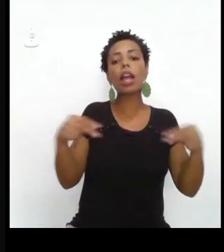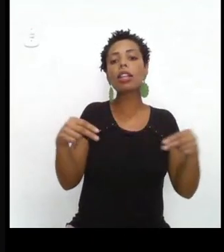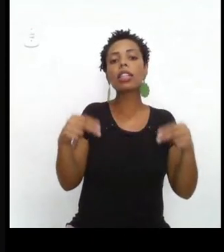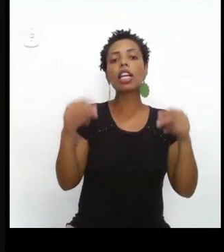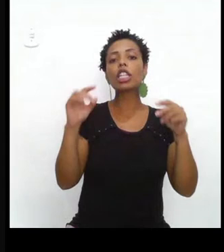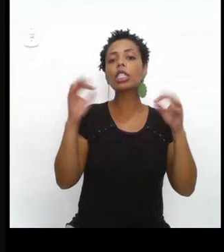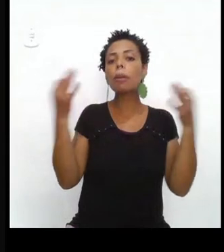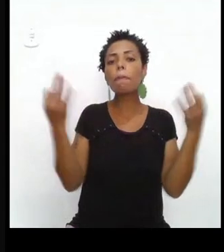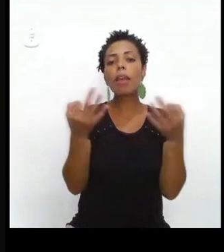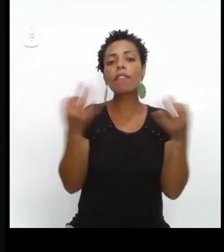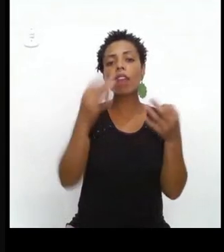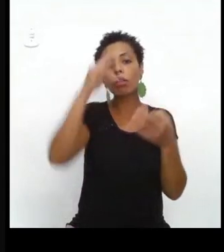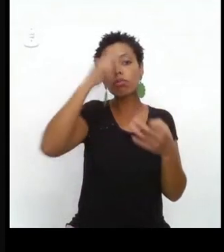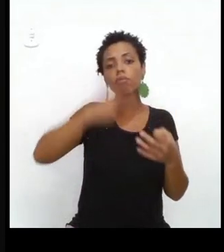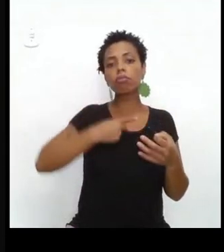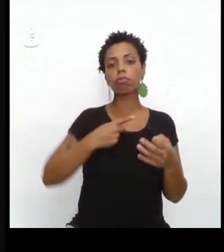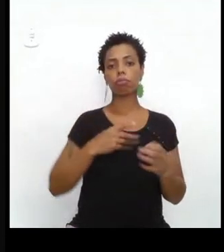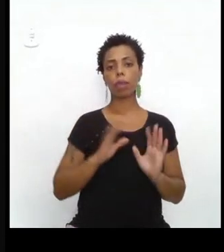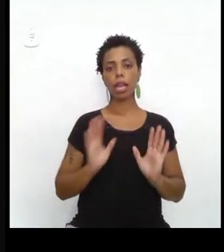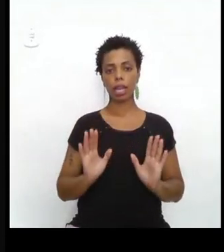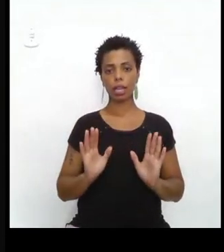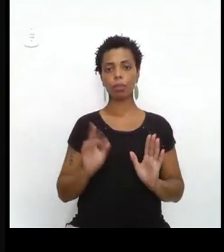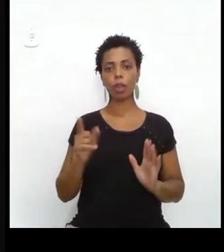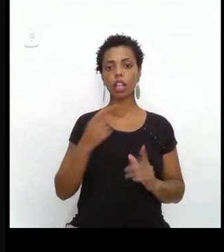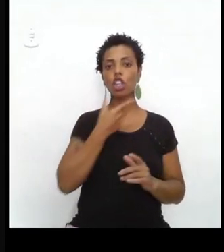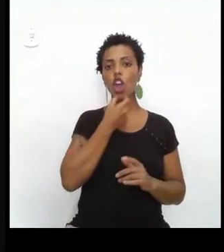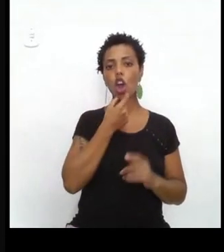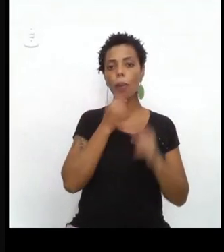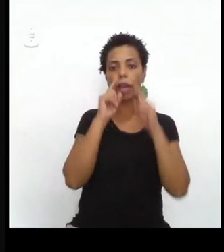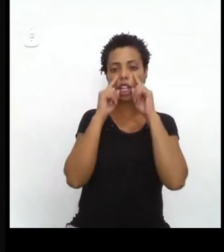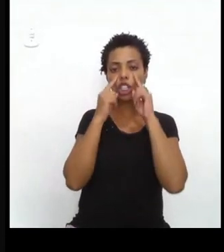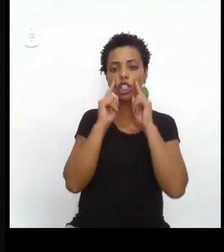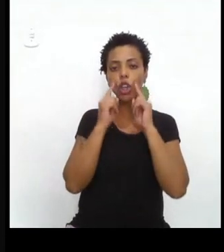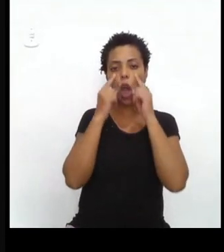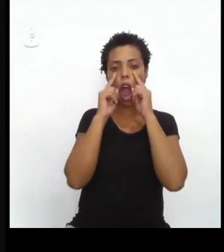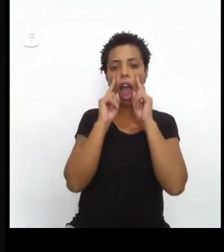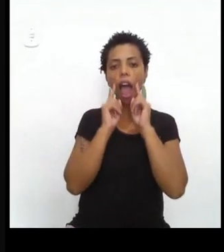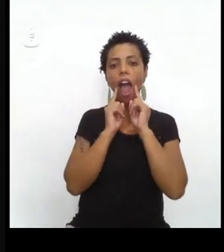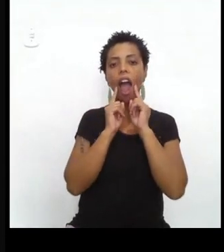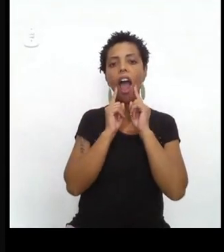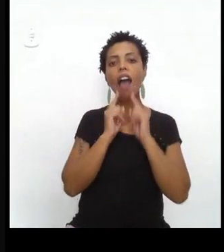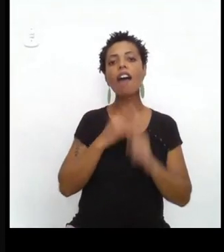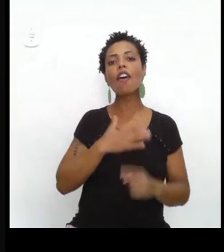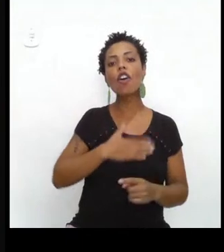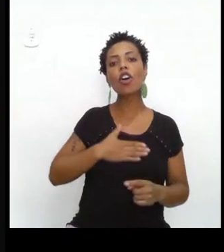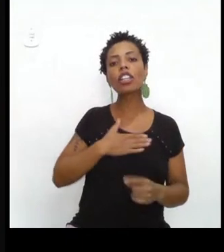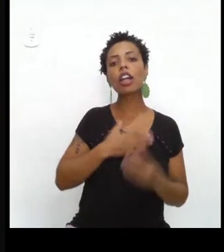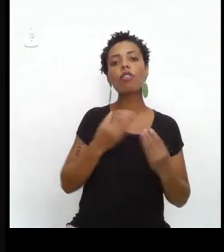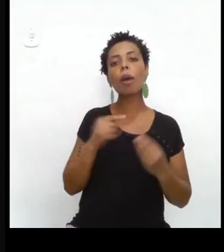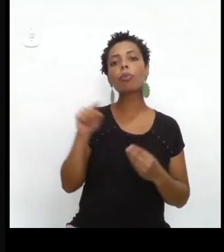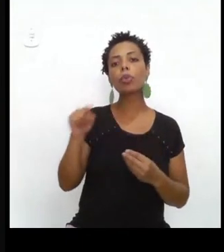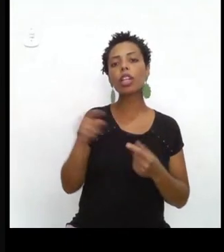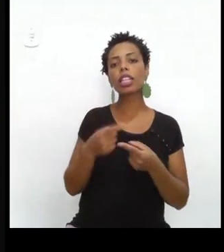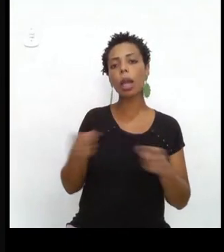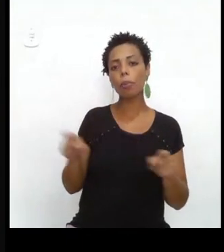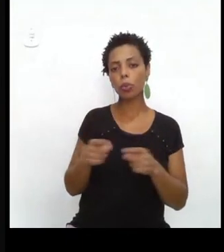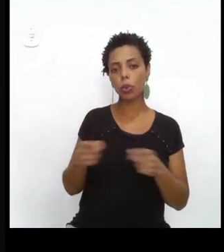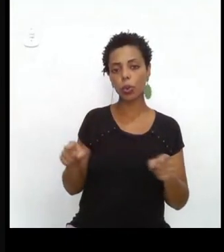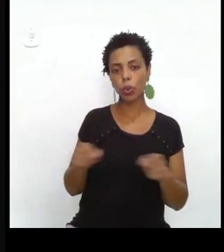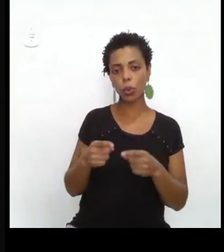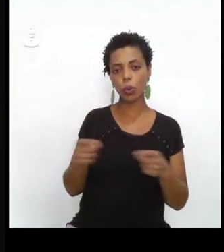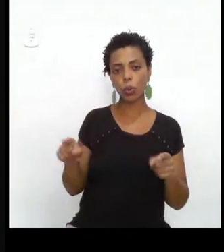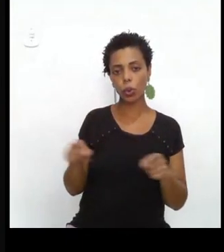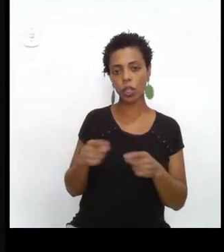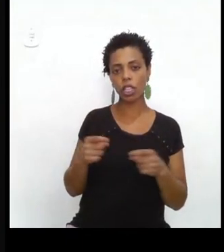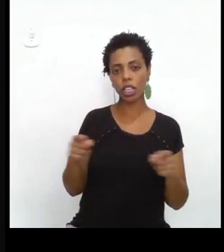rotação de uma kit para a Jaque para o Chiquinho plena ascensão ao funk hard